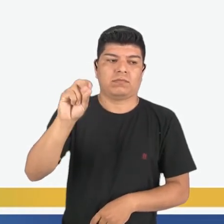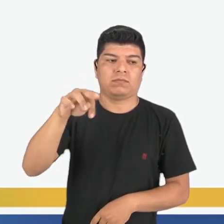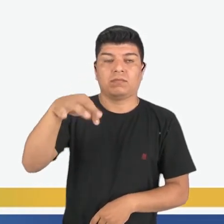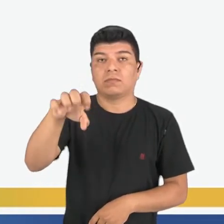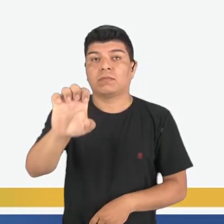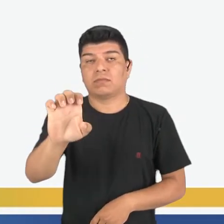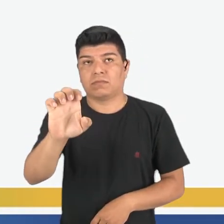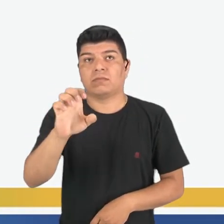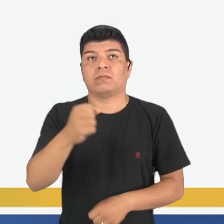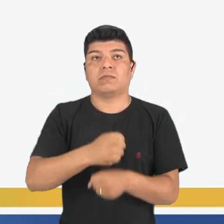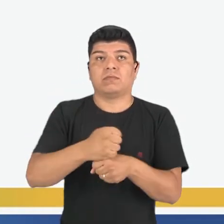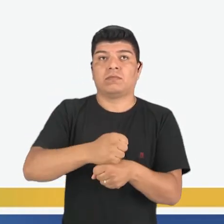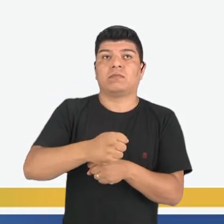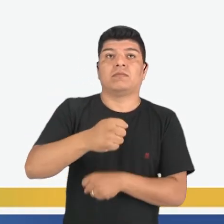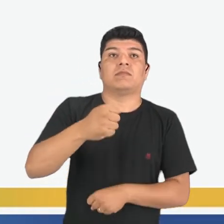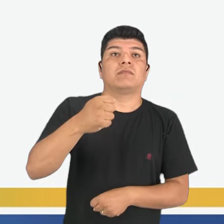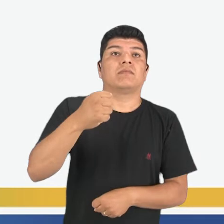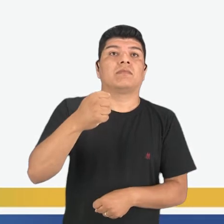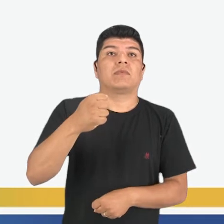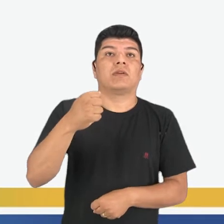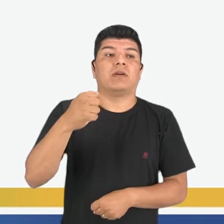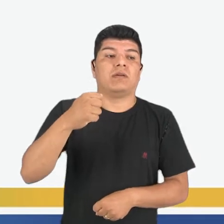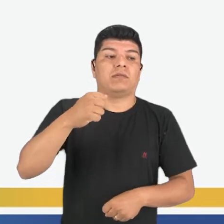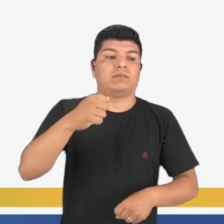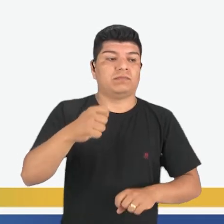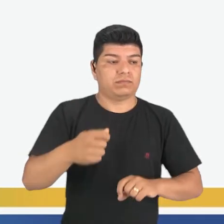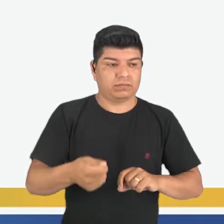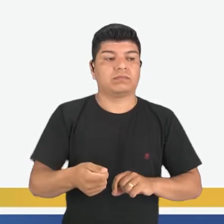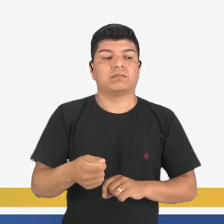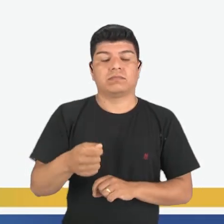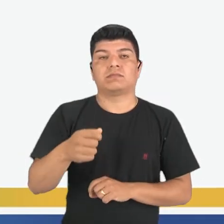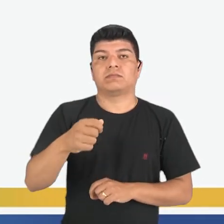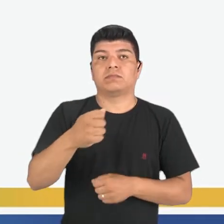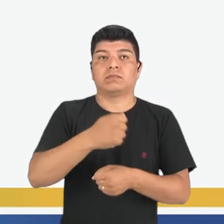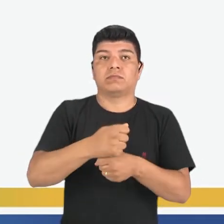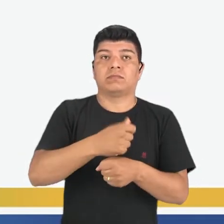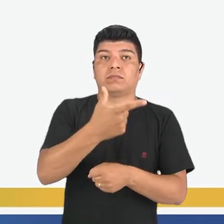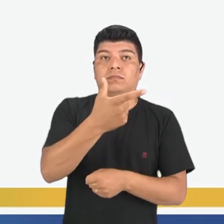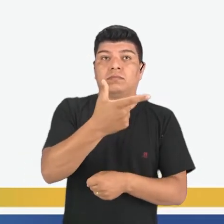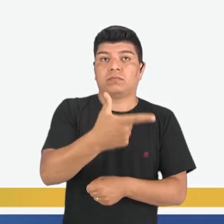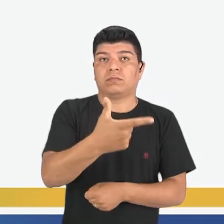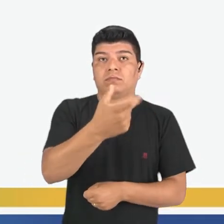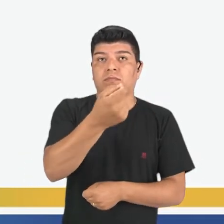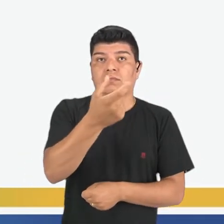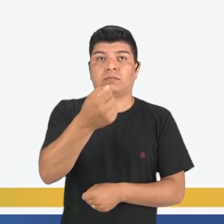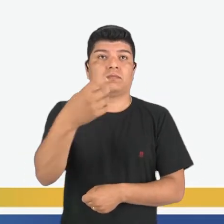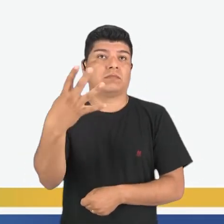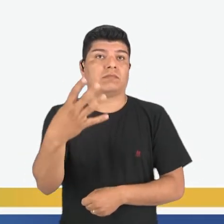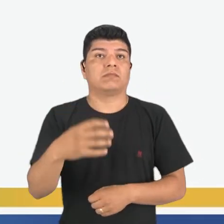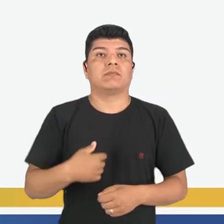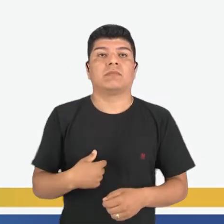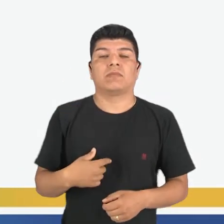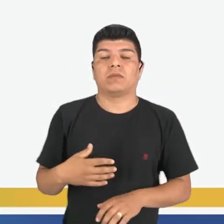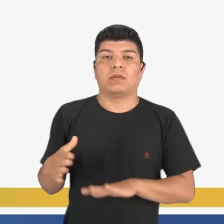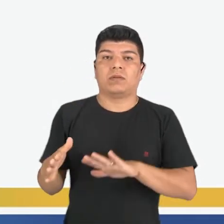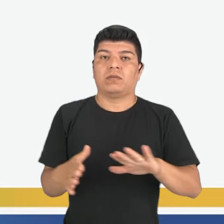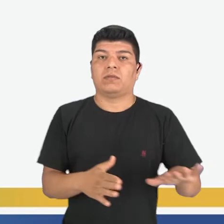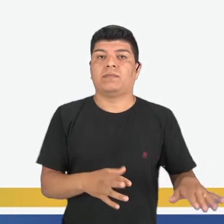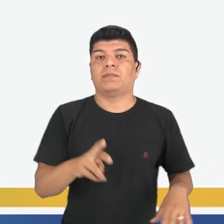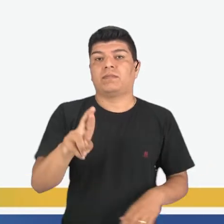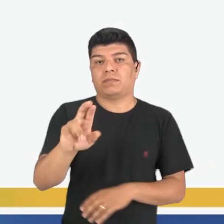2004. Aí nós temos aqui o nome do destinatário, né? Ó, querido Rafael.